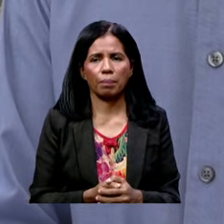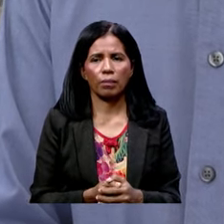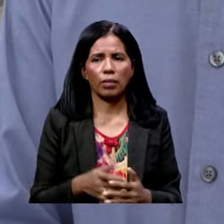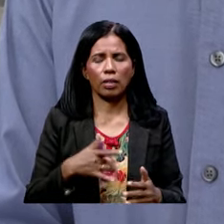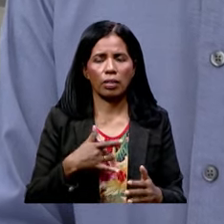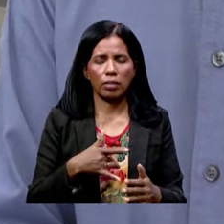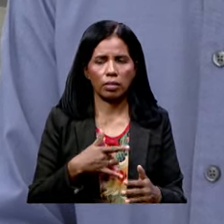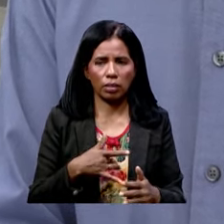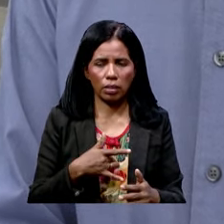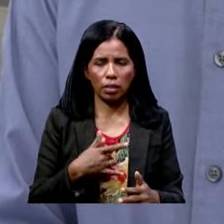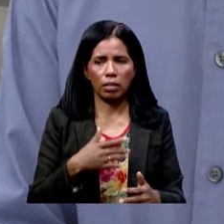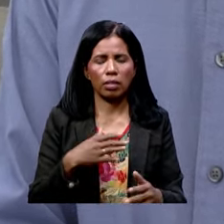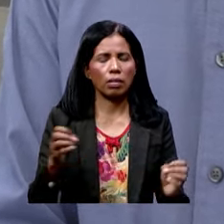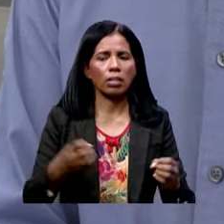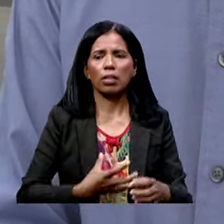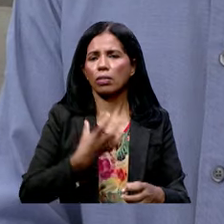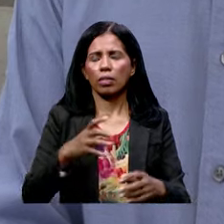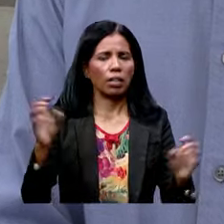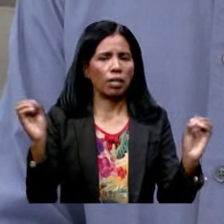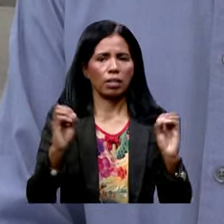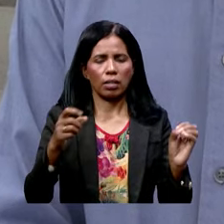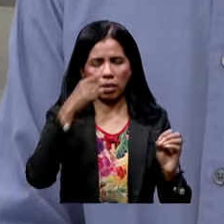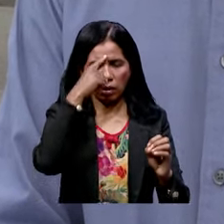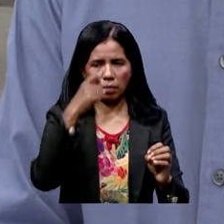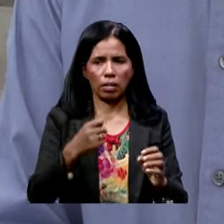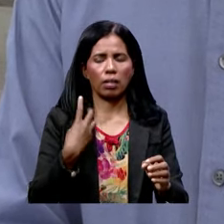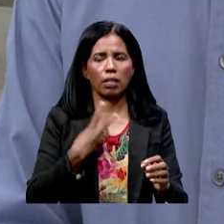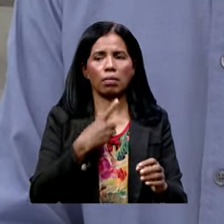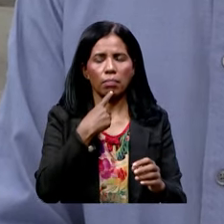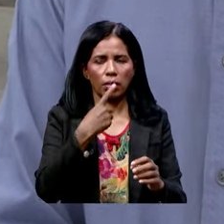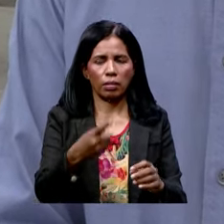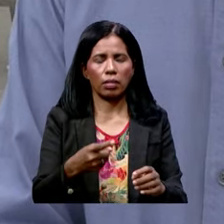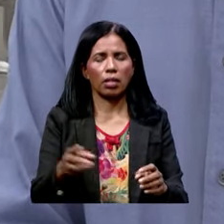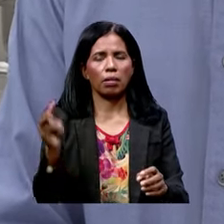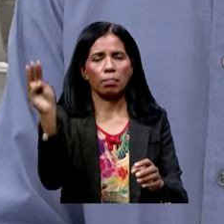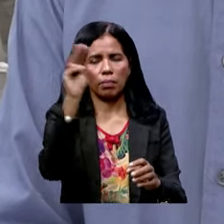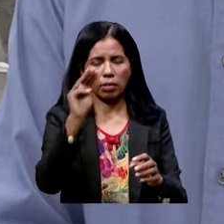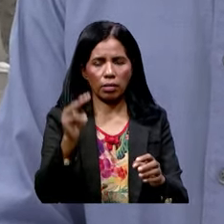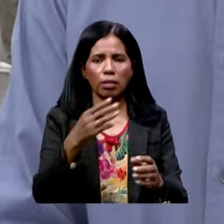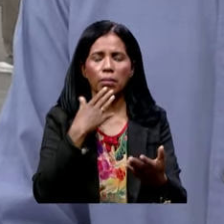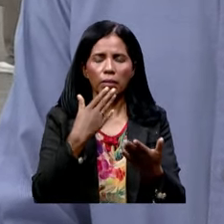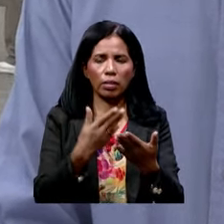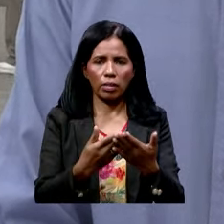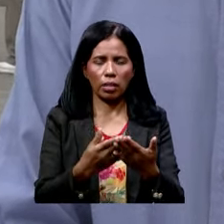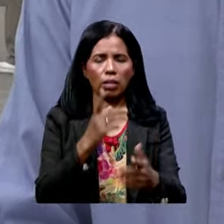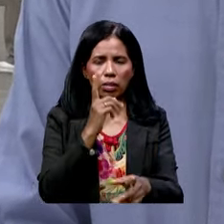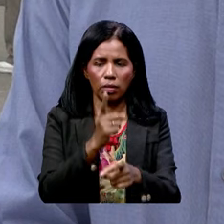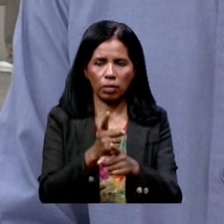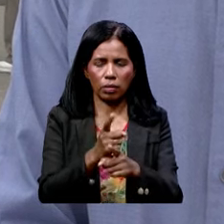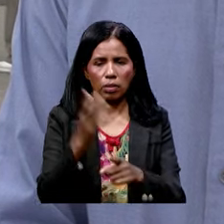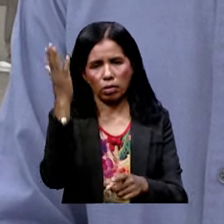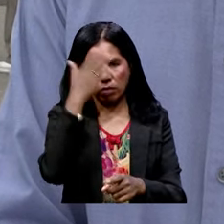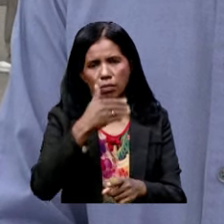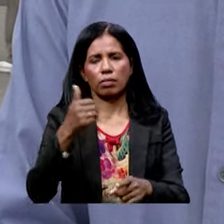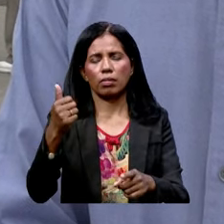sara e ansa ne la e nebe tamane maka mi dehan ne ansa modelu toleransia ida nebe furak tebes